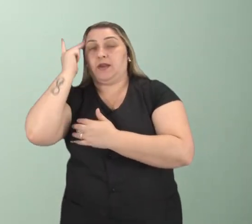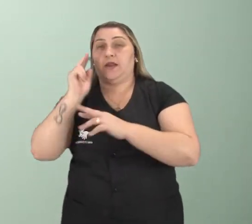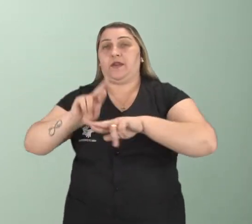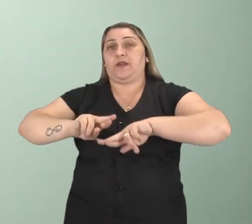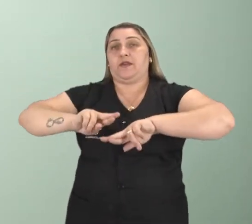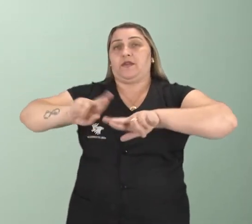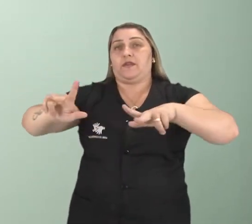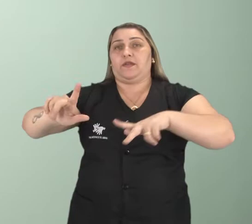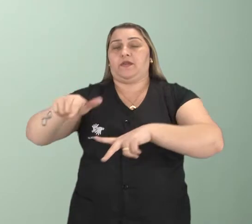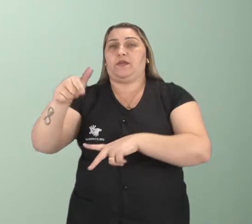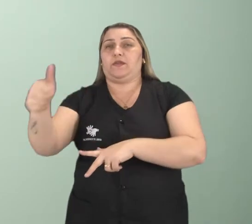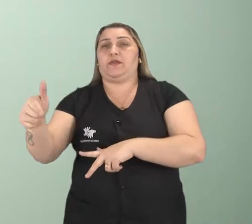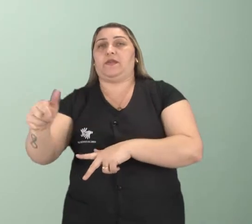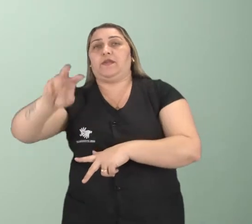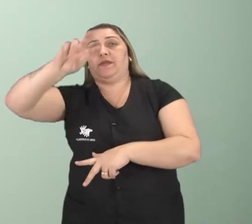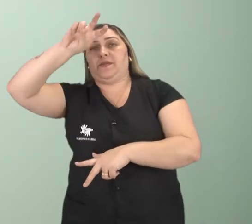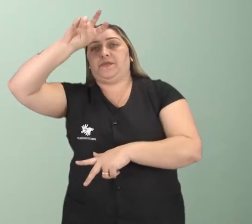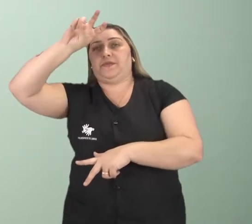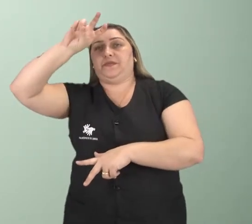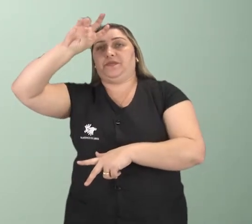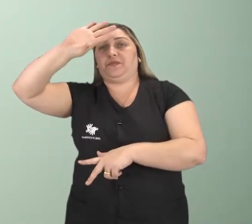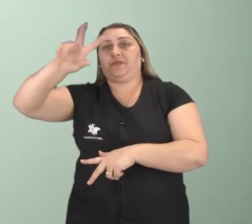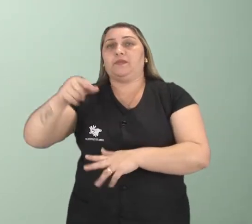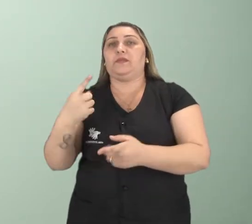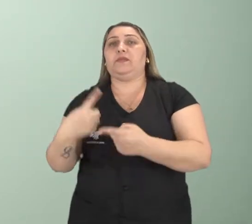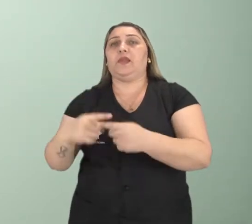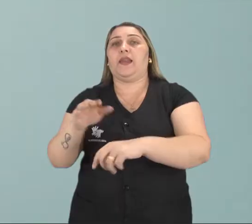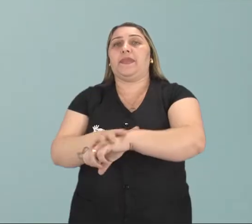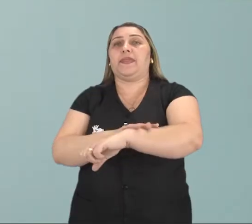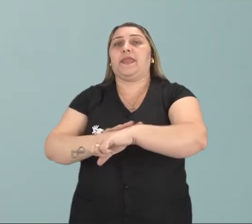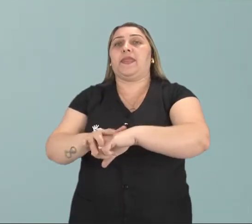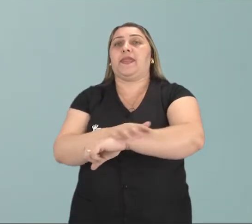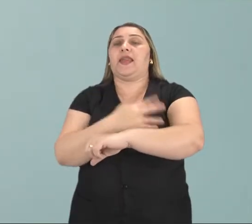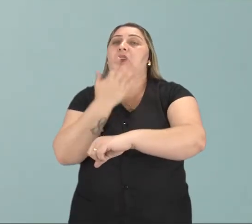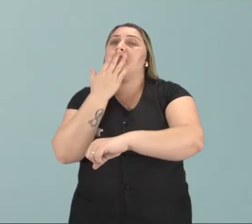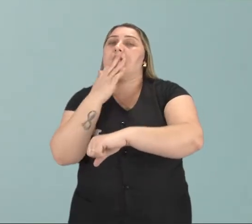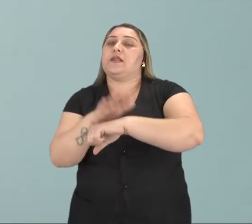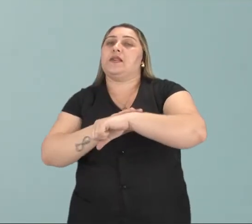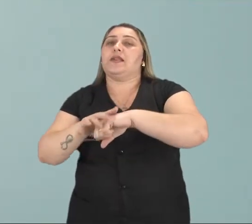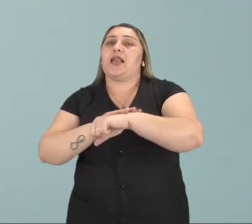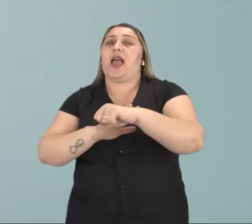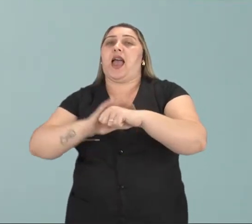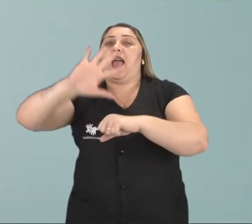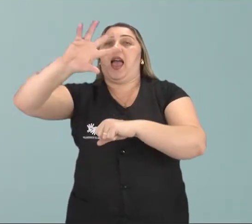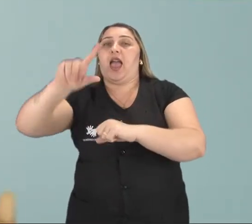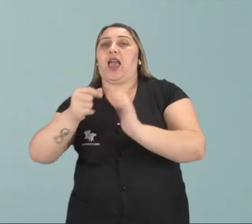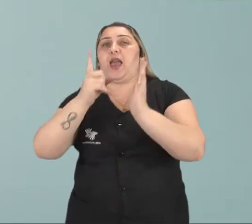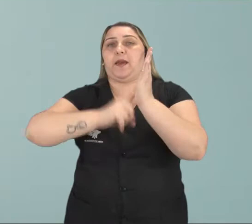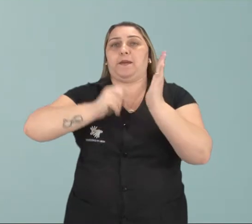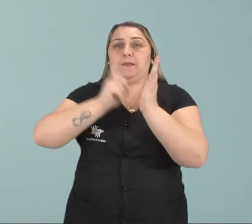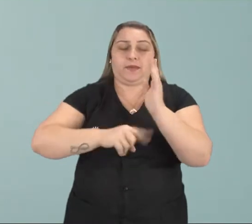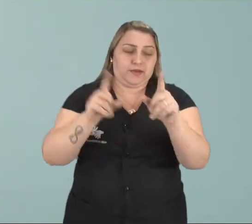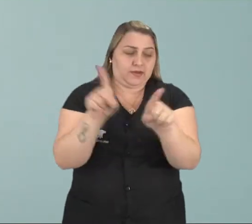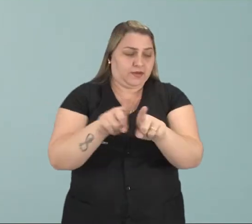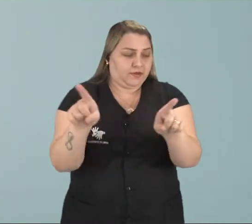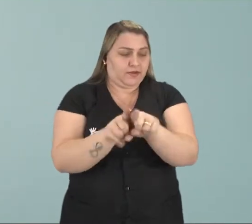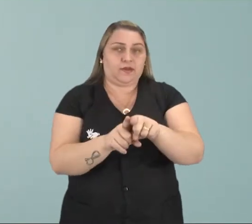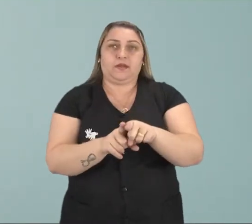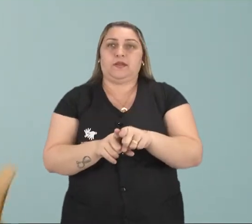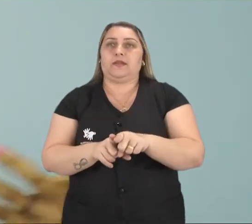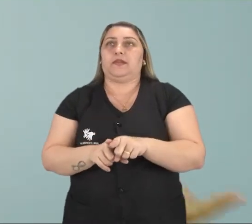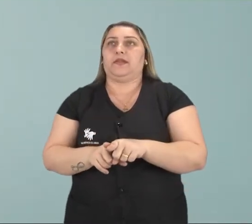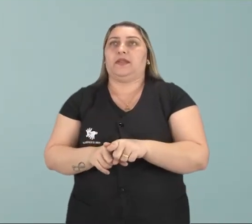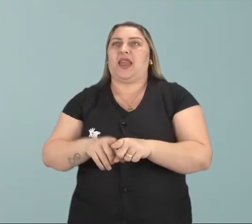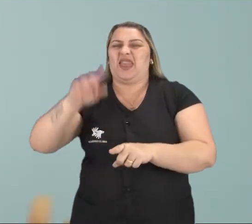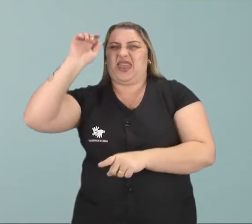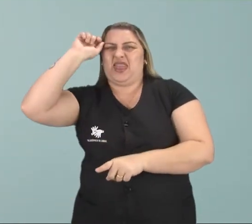diferenciam das outras africanas por conta da pele, né? Então, esse nome África branca também ele é um pouco inapropriado, né?